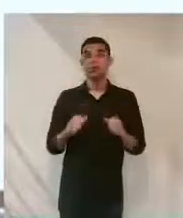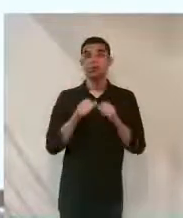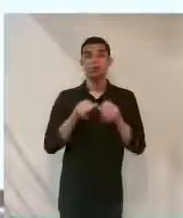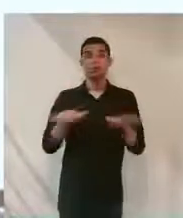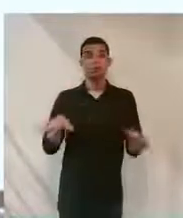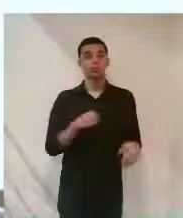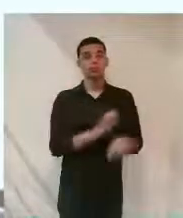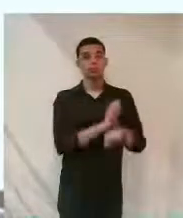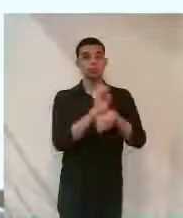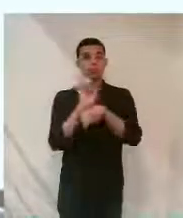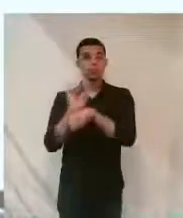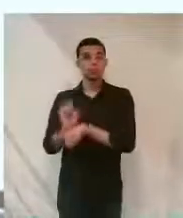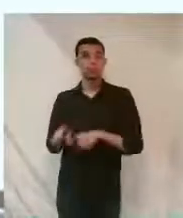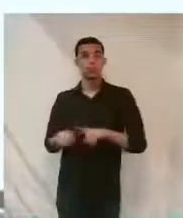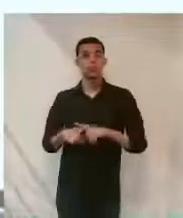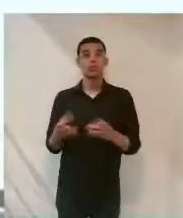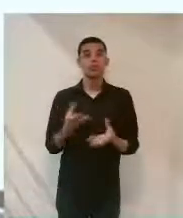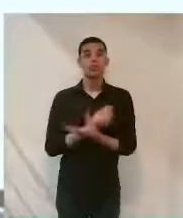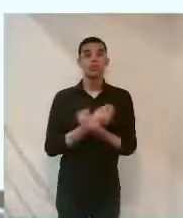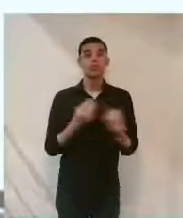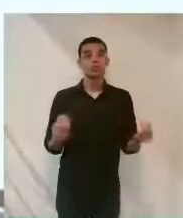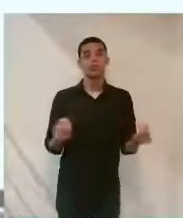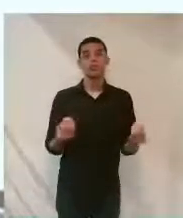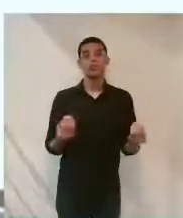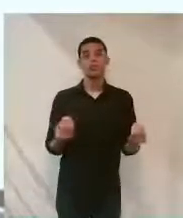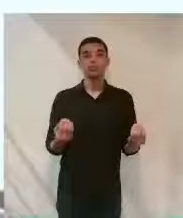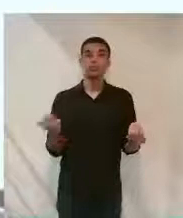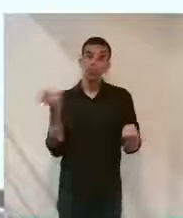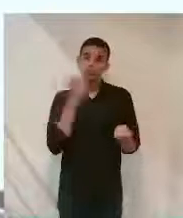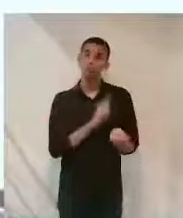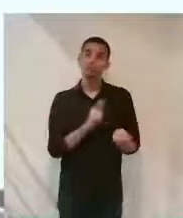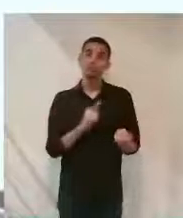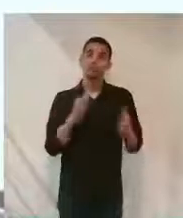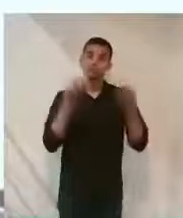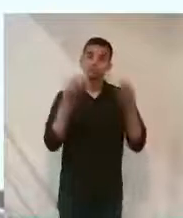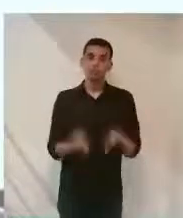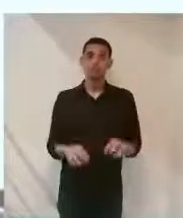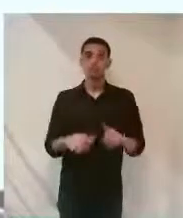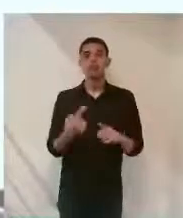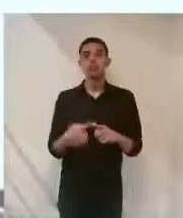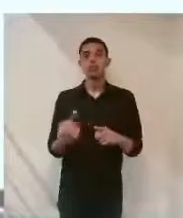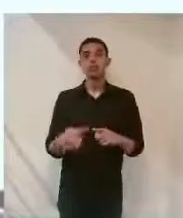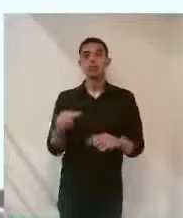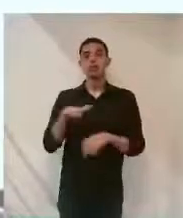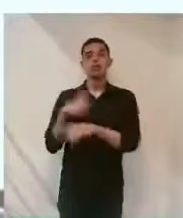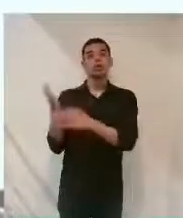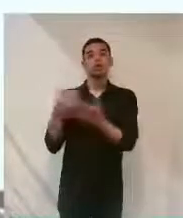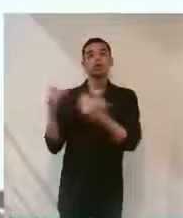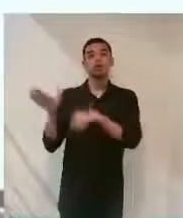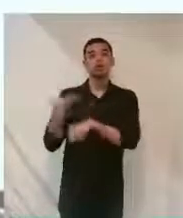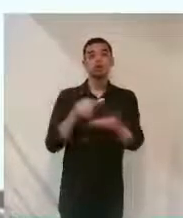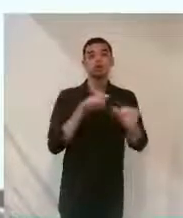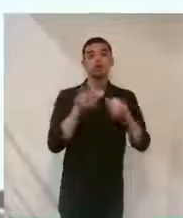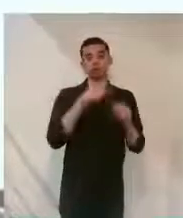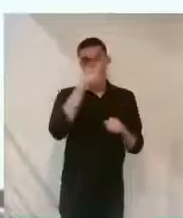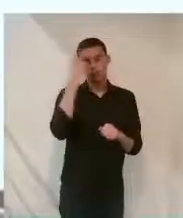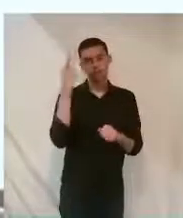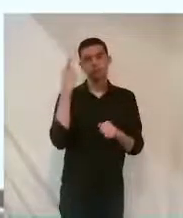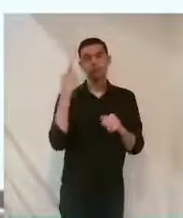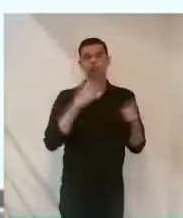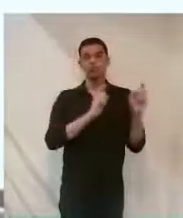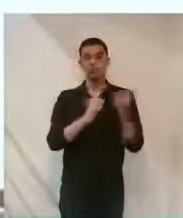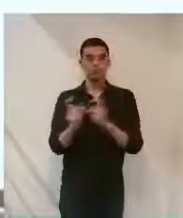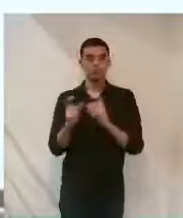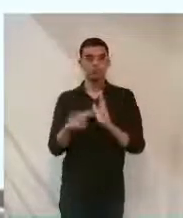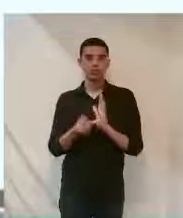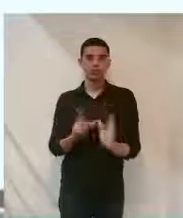para os estados e que tem muita chance de dar certo, porque quem tinha que ser ouvido foi ouvido. E o que mais me impressiona